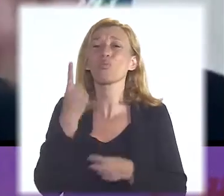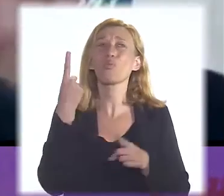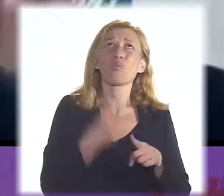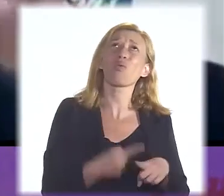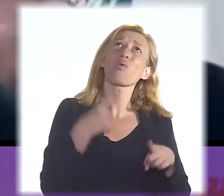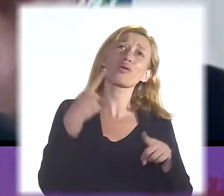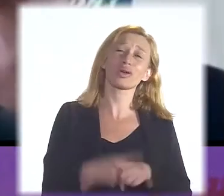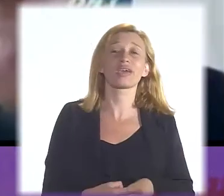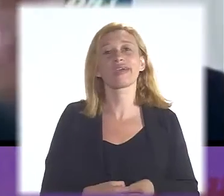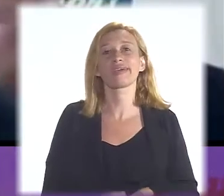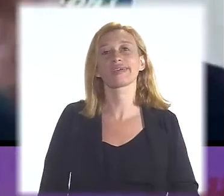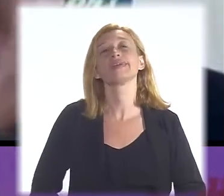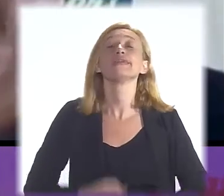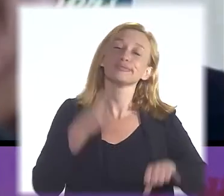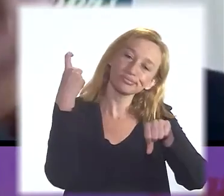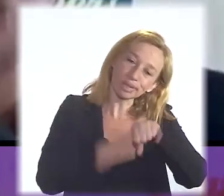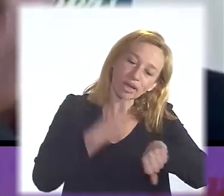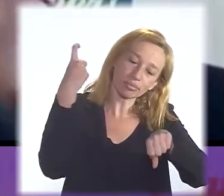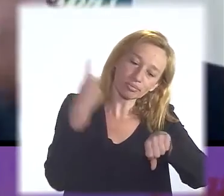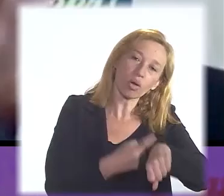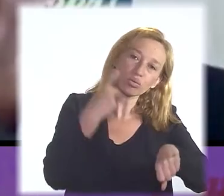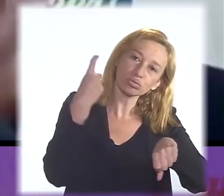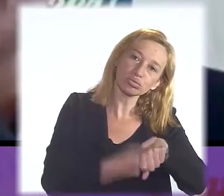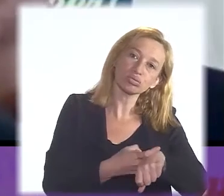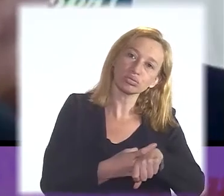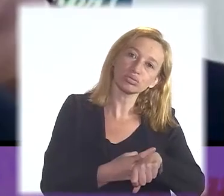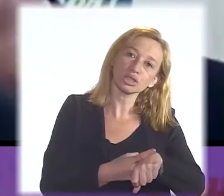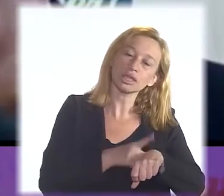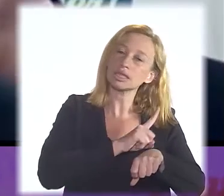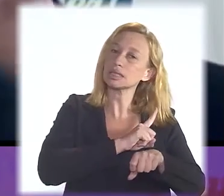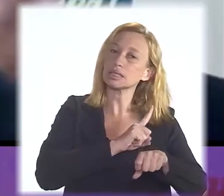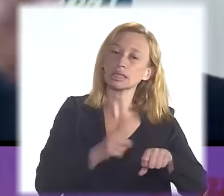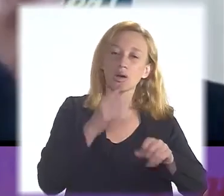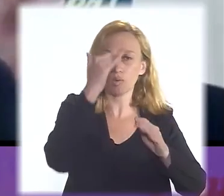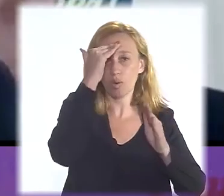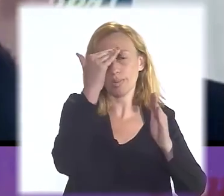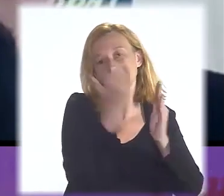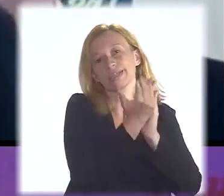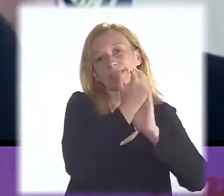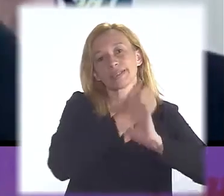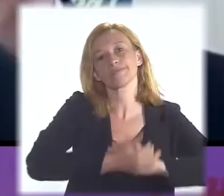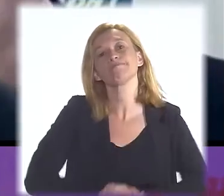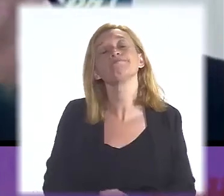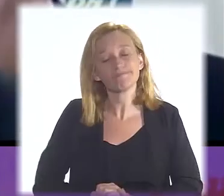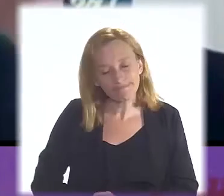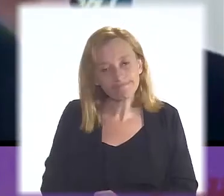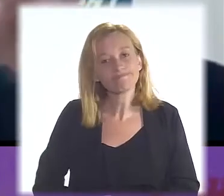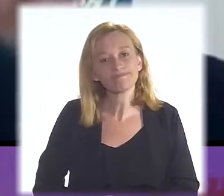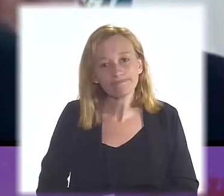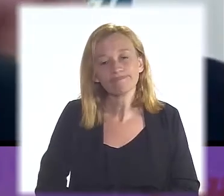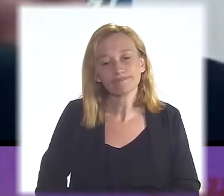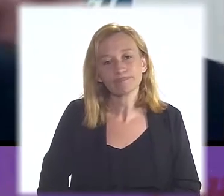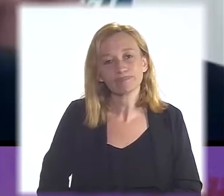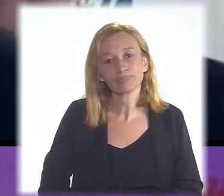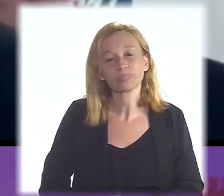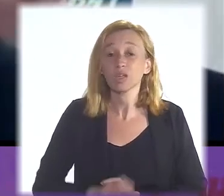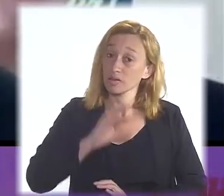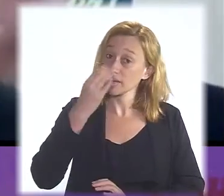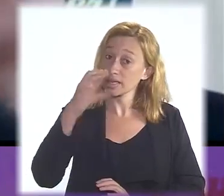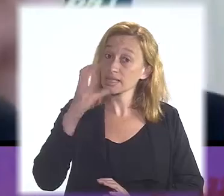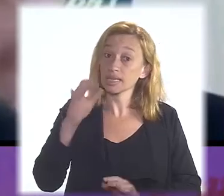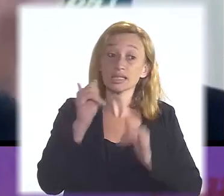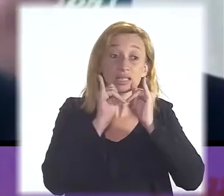errado, por que teima em fazer as coisas erradas? Por que teima em não cumprir aquilo